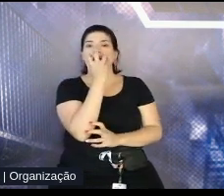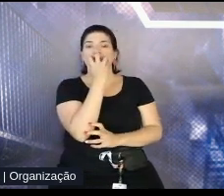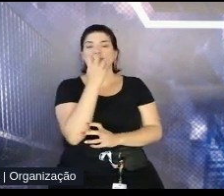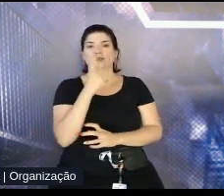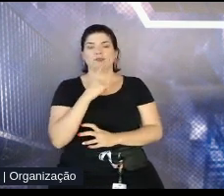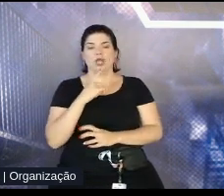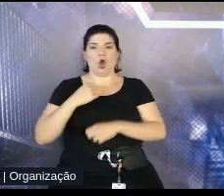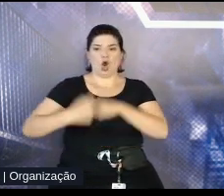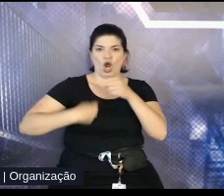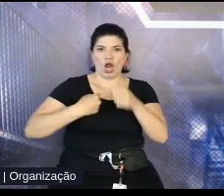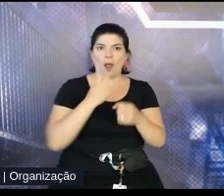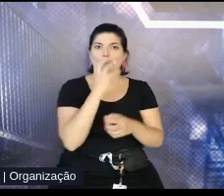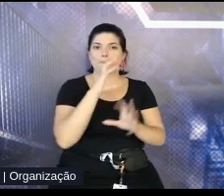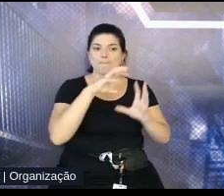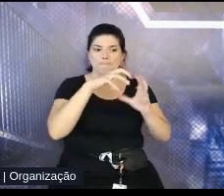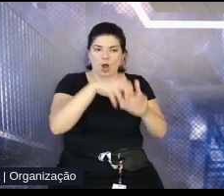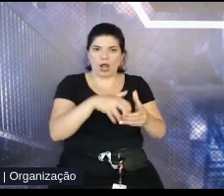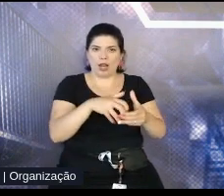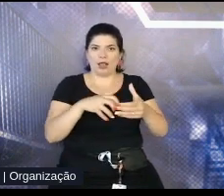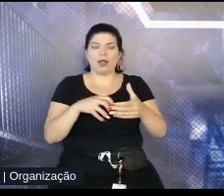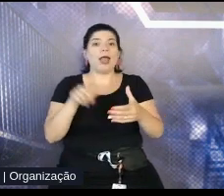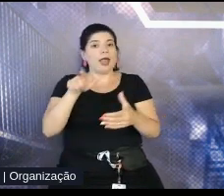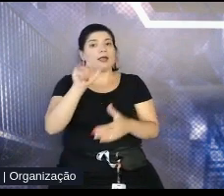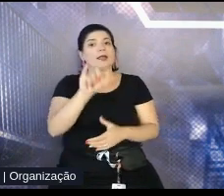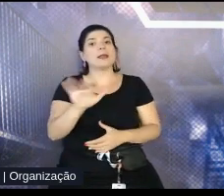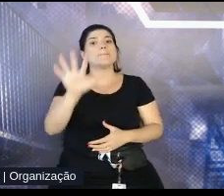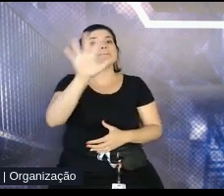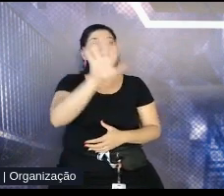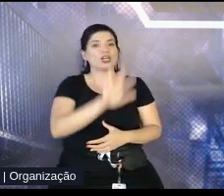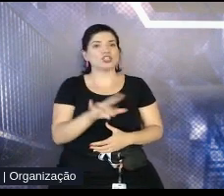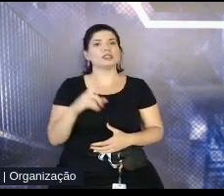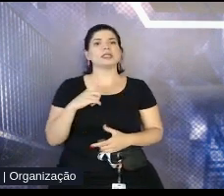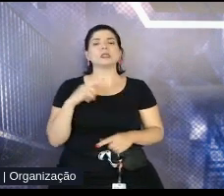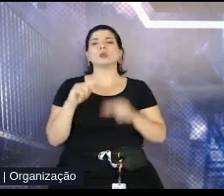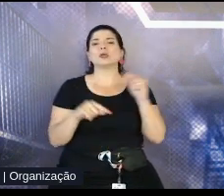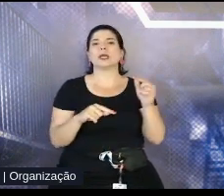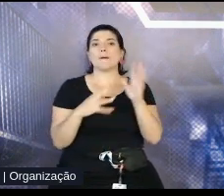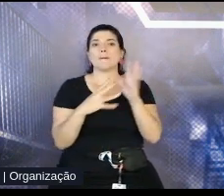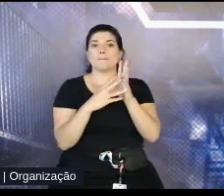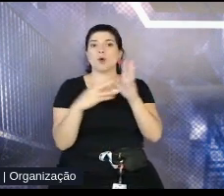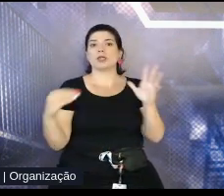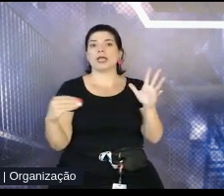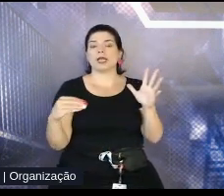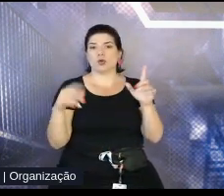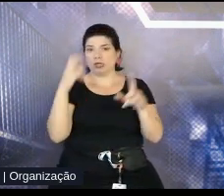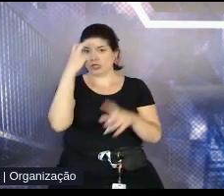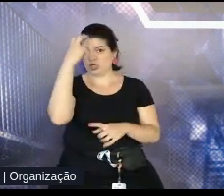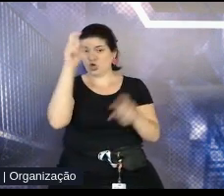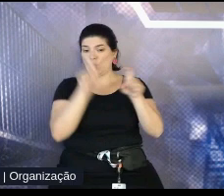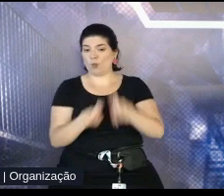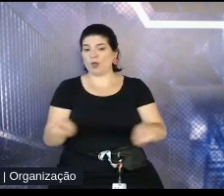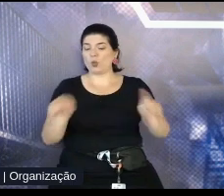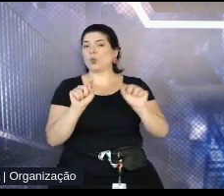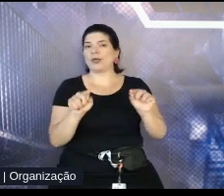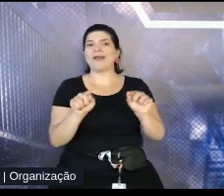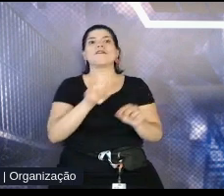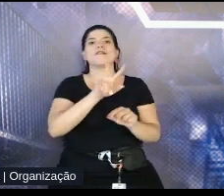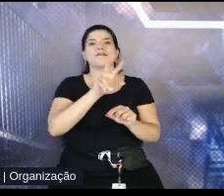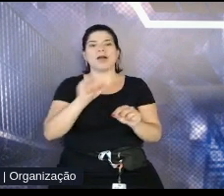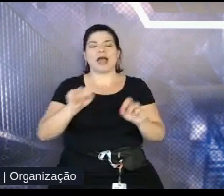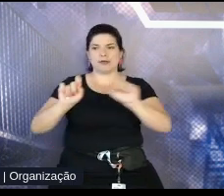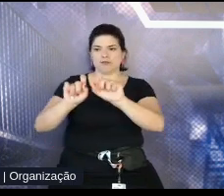bola. Então, isso é a imagem que tem ali. E o que é que o modelo de visão computacional vai fazer? Ele vai fazer exatamente